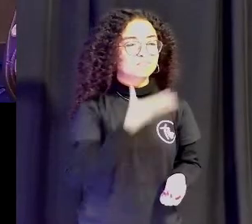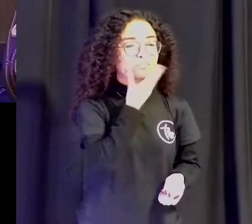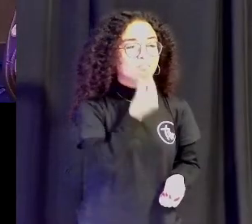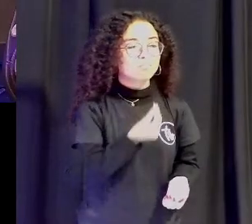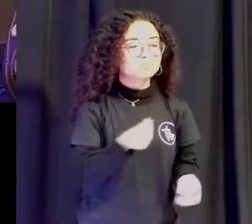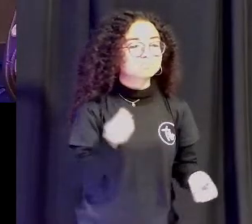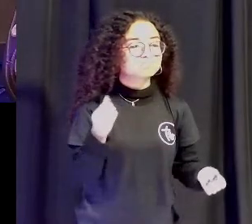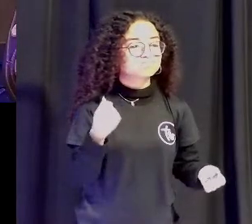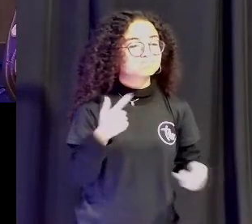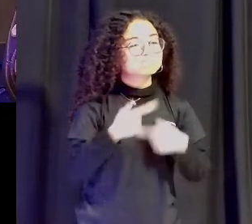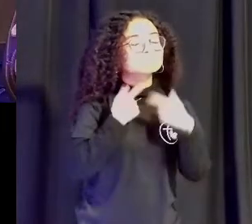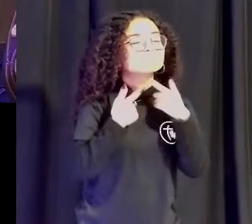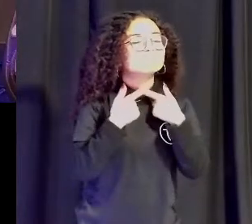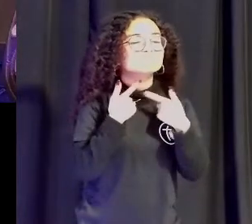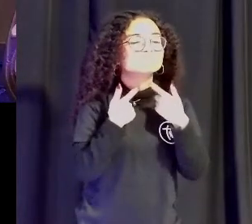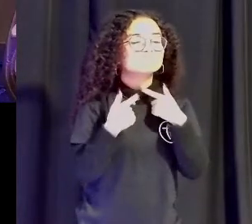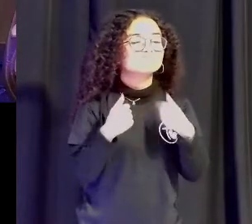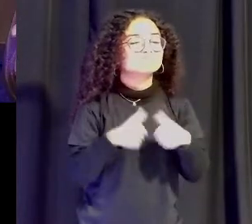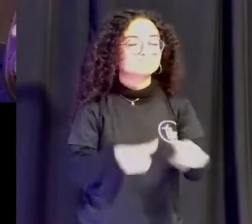discípulos.